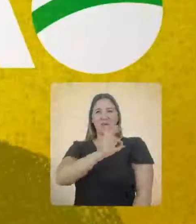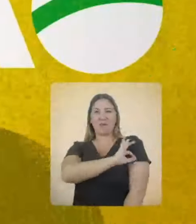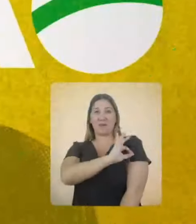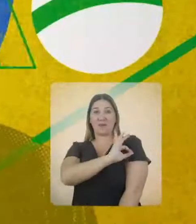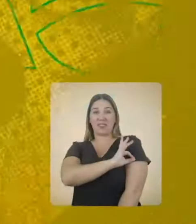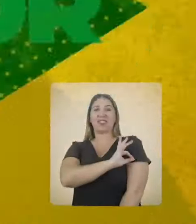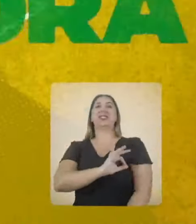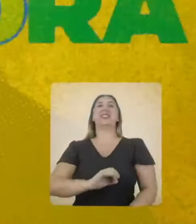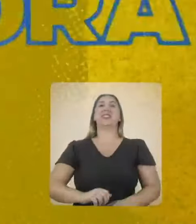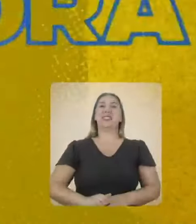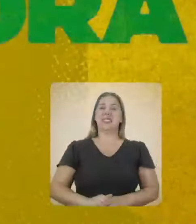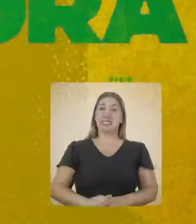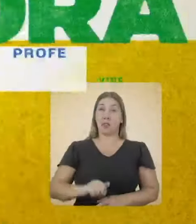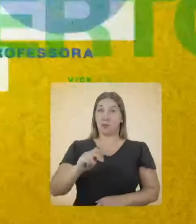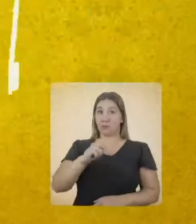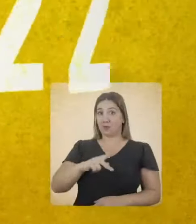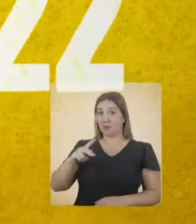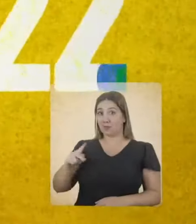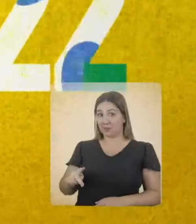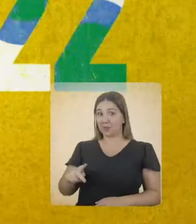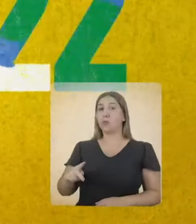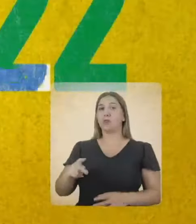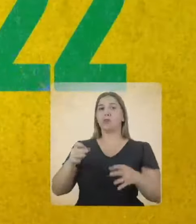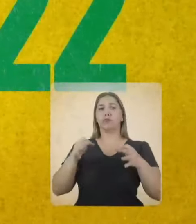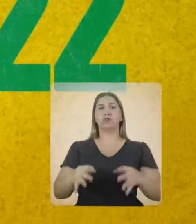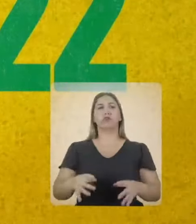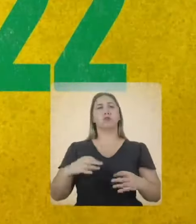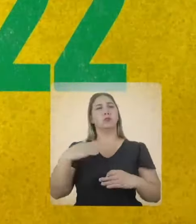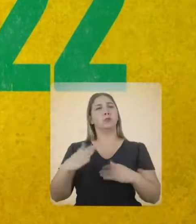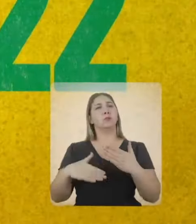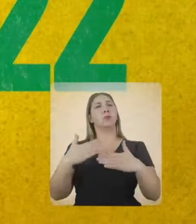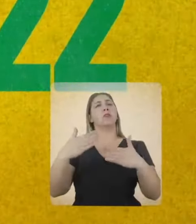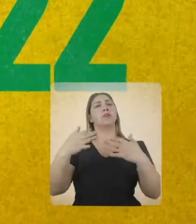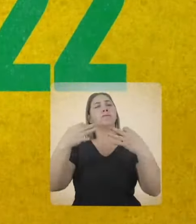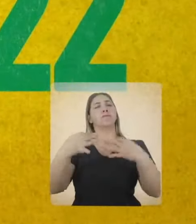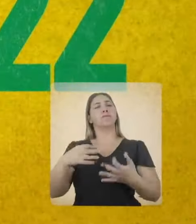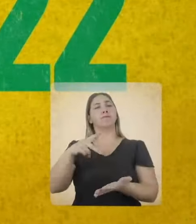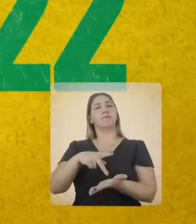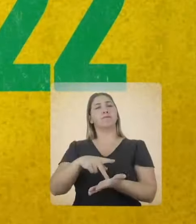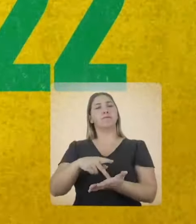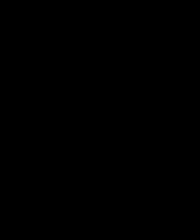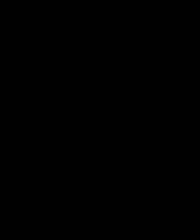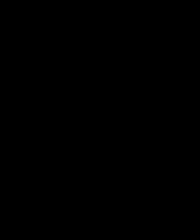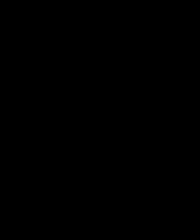Capitão Alberto Neto e Maria do Carmo. Ordem e progresso de verdade.